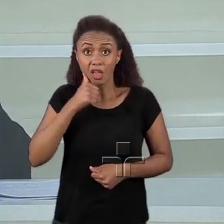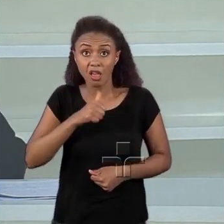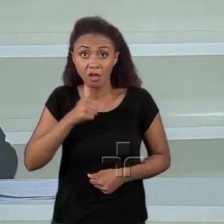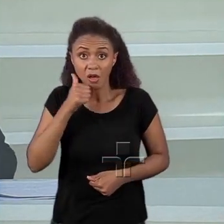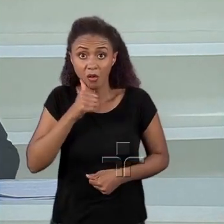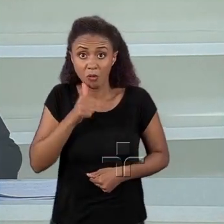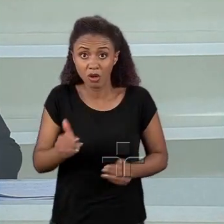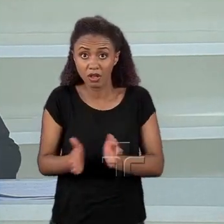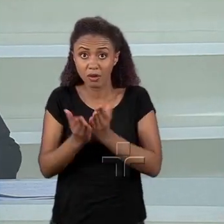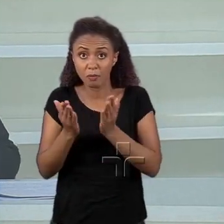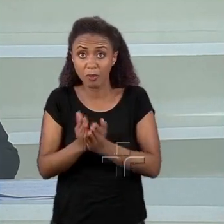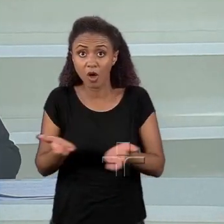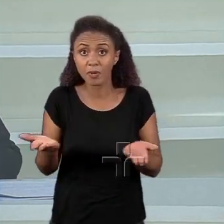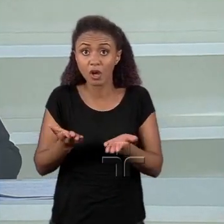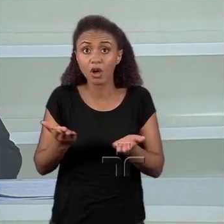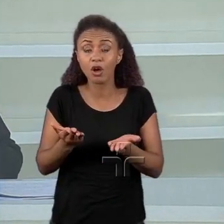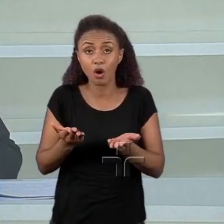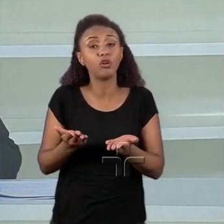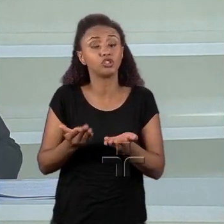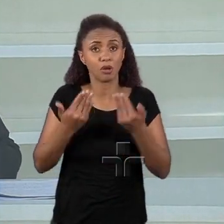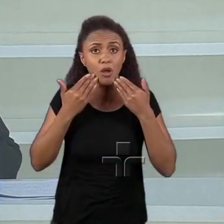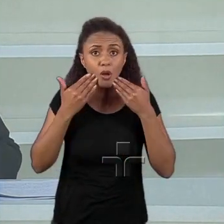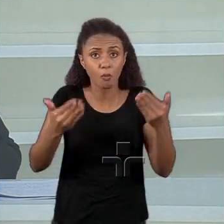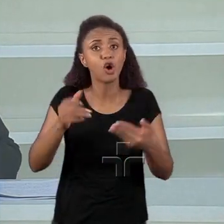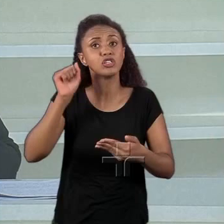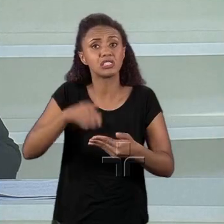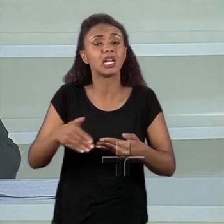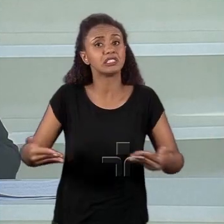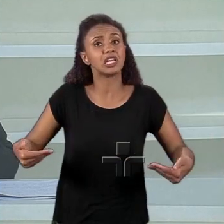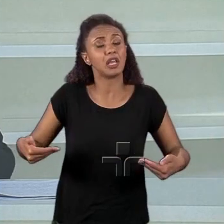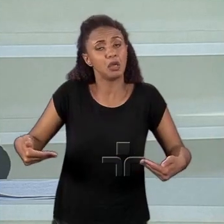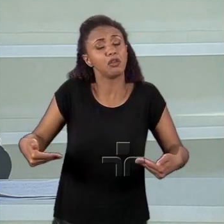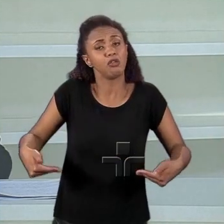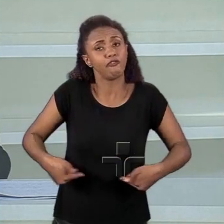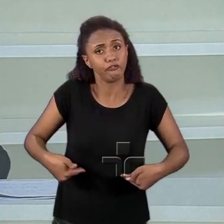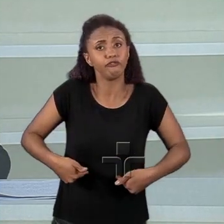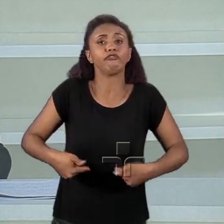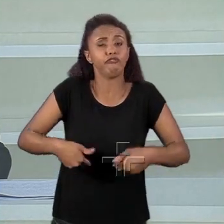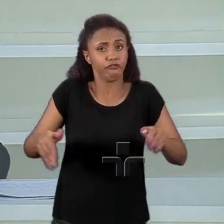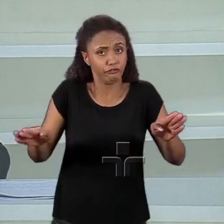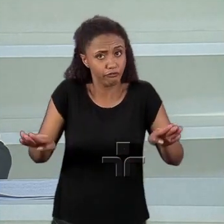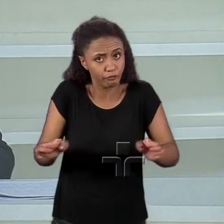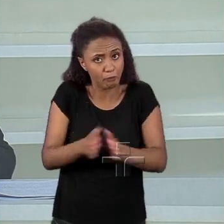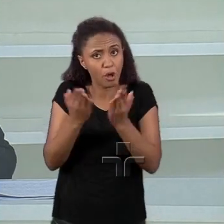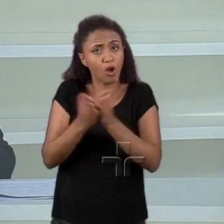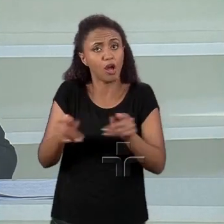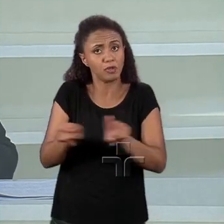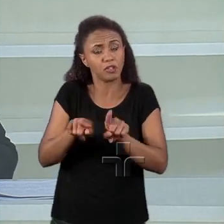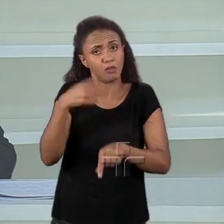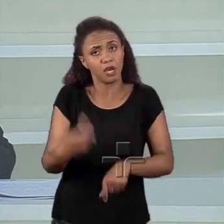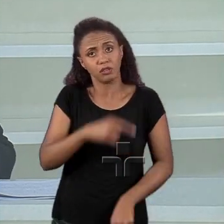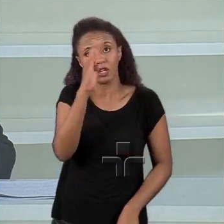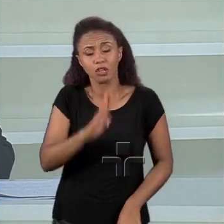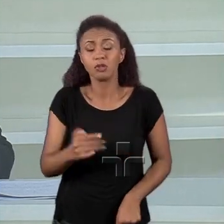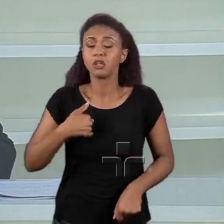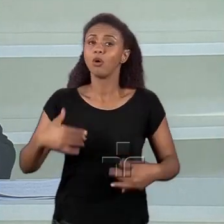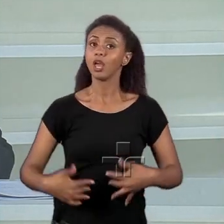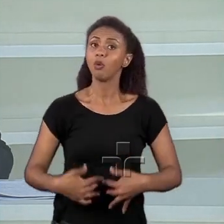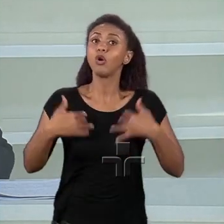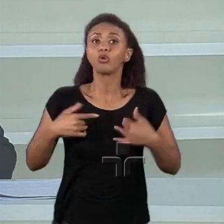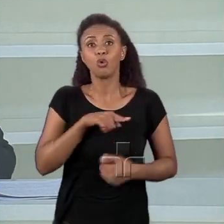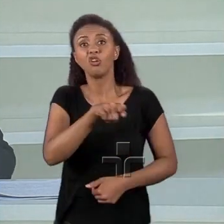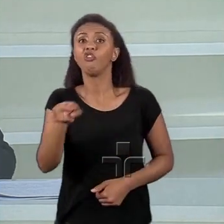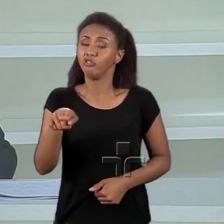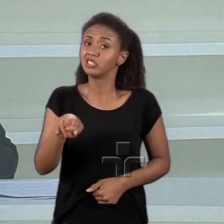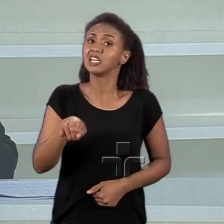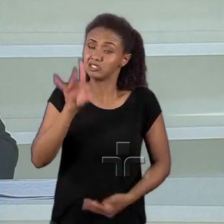tem a fotografia das ausências e da pobreza maior desse país. Então, eu dou razão e me orgulho de vocês por estarem indecisas